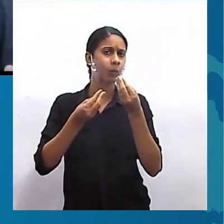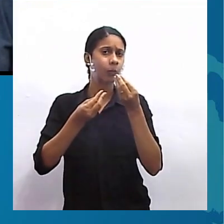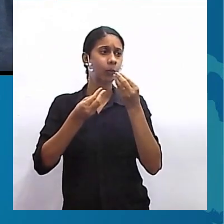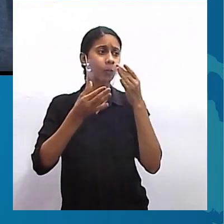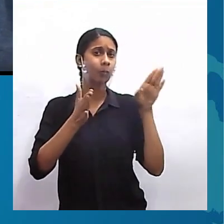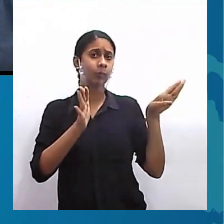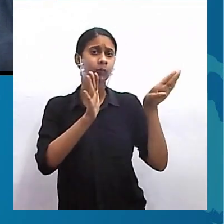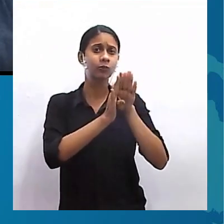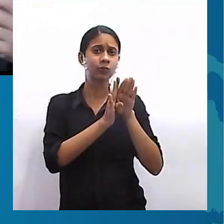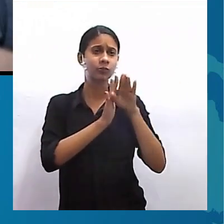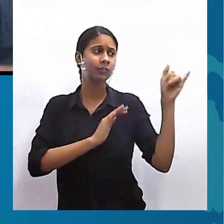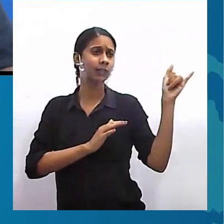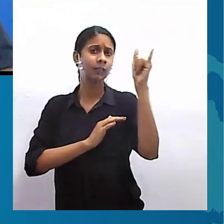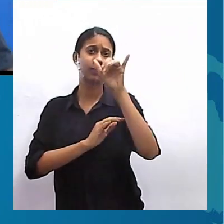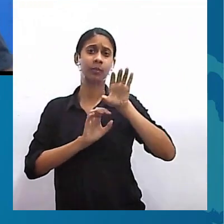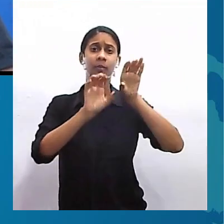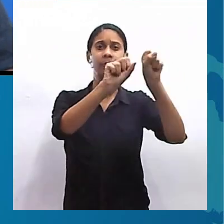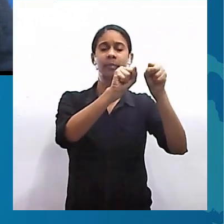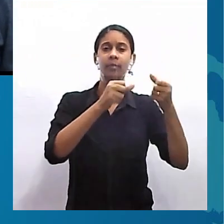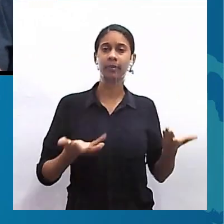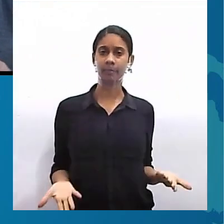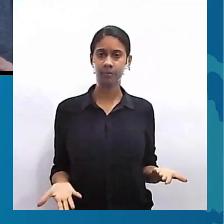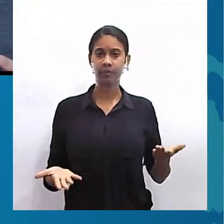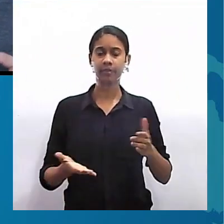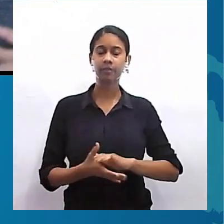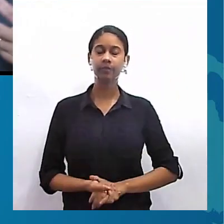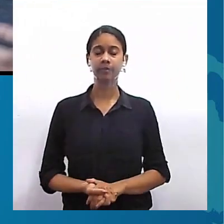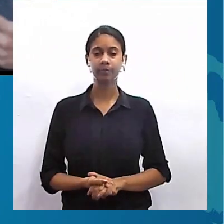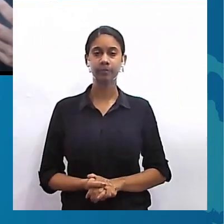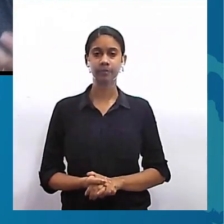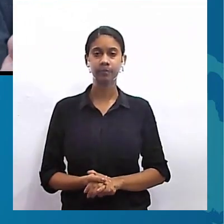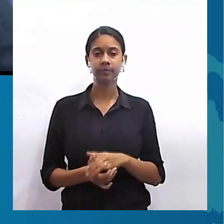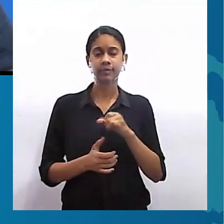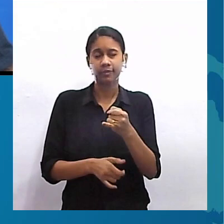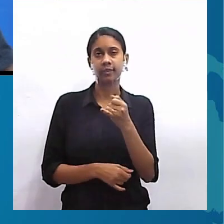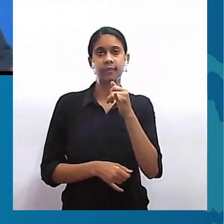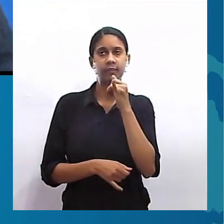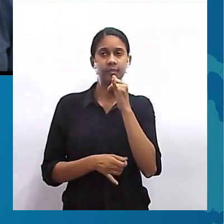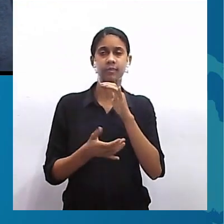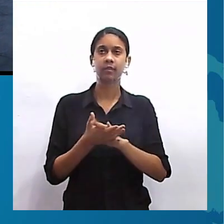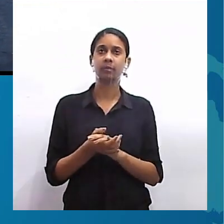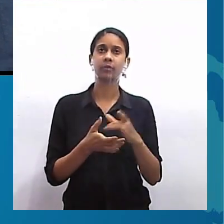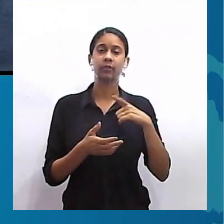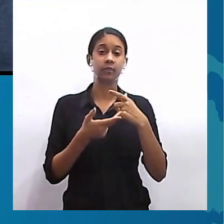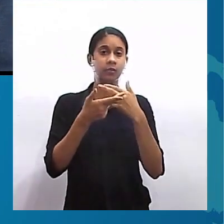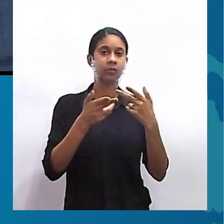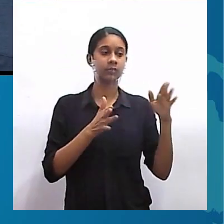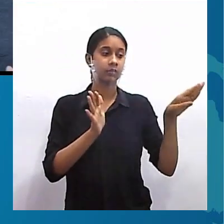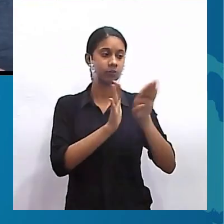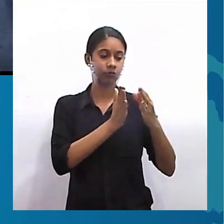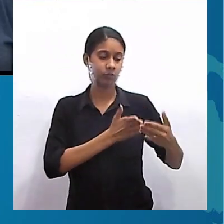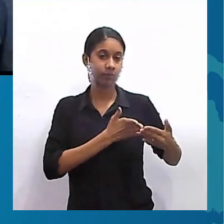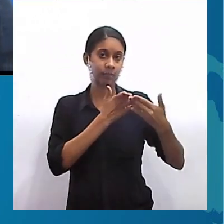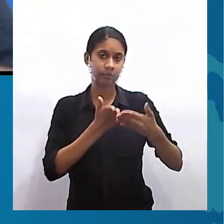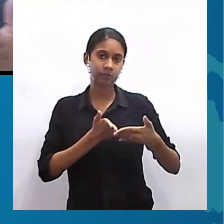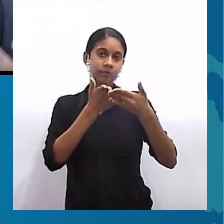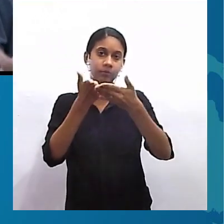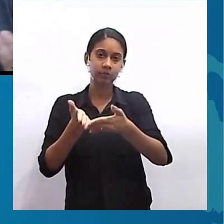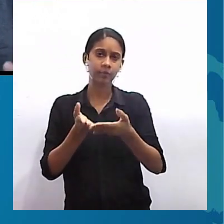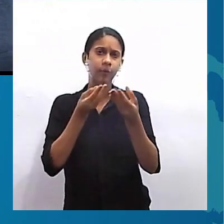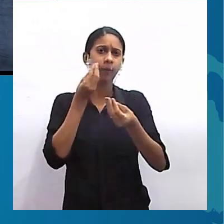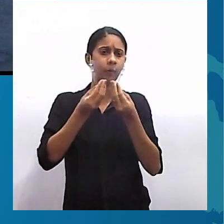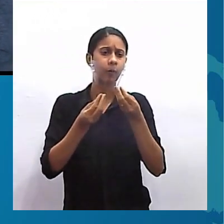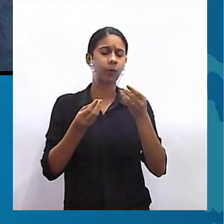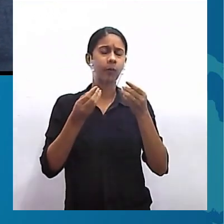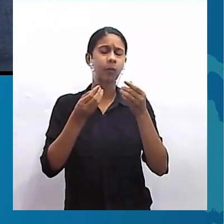aeroporto buscar essa mercadoria. Digamos que eu tenho uma mercadoria que venha marítimo, porto. Se eu ficar numa